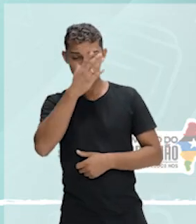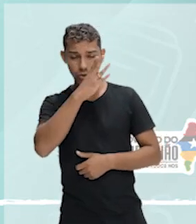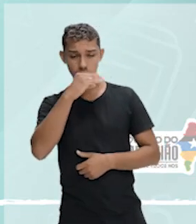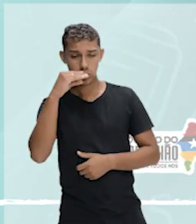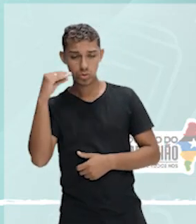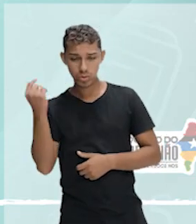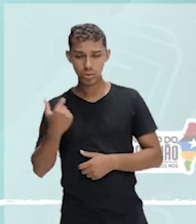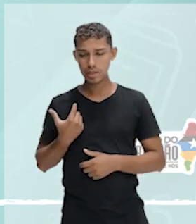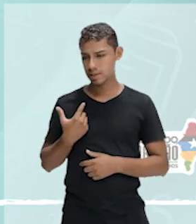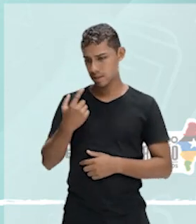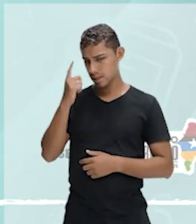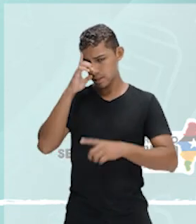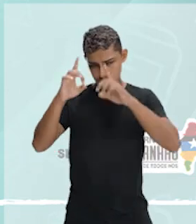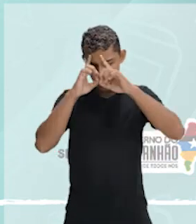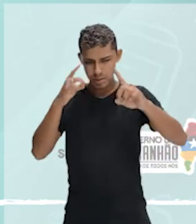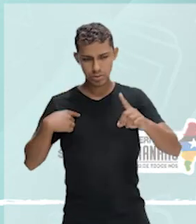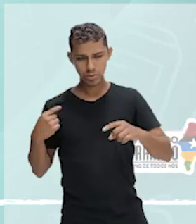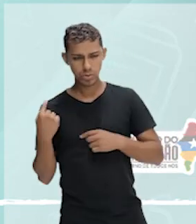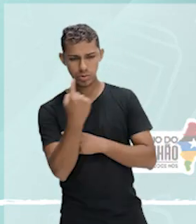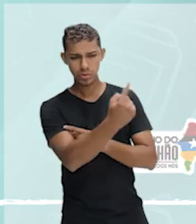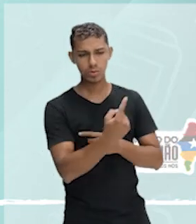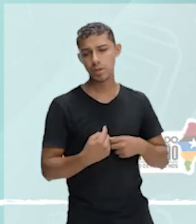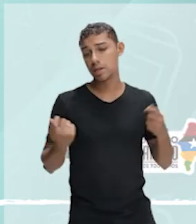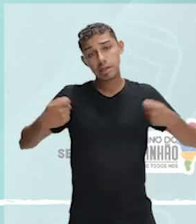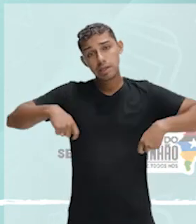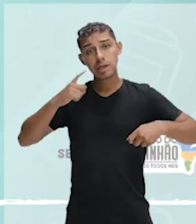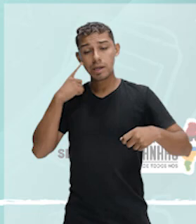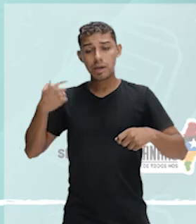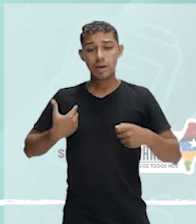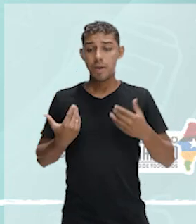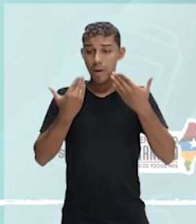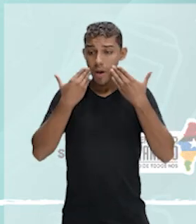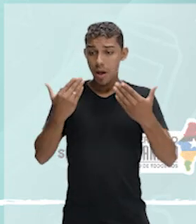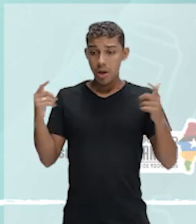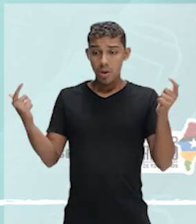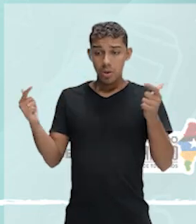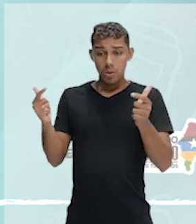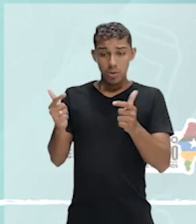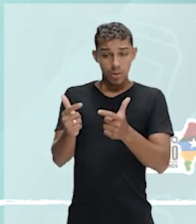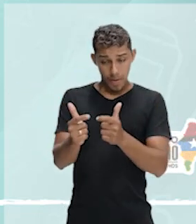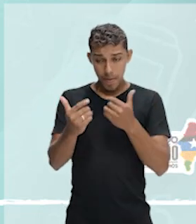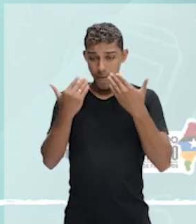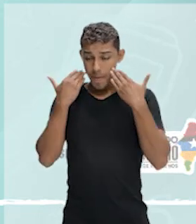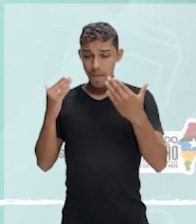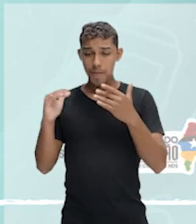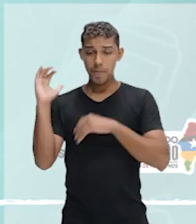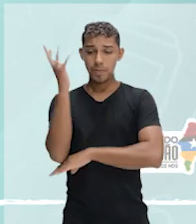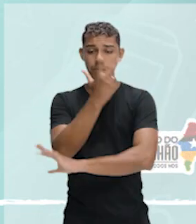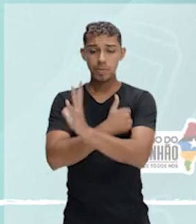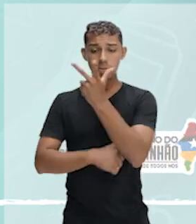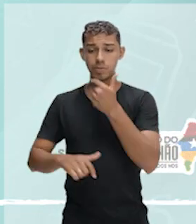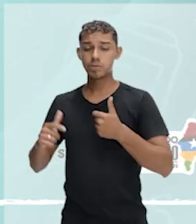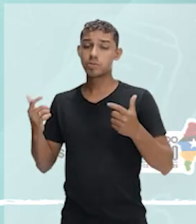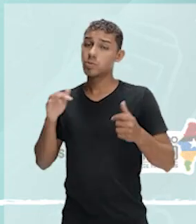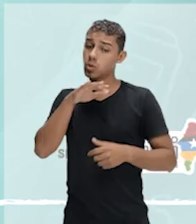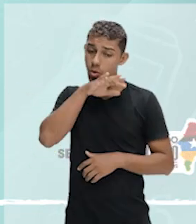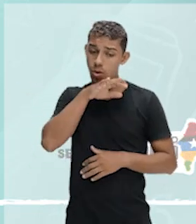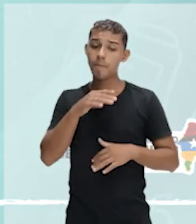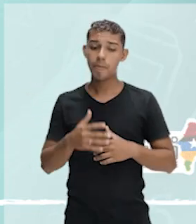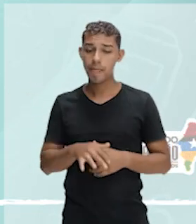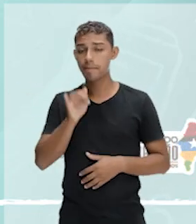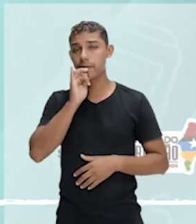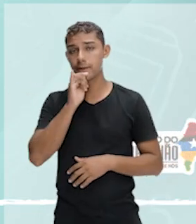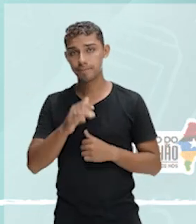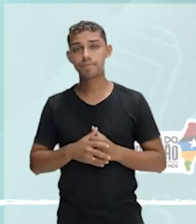as expectativas por uma mobilidade que cause menos impactos no meio ambiente, entre outras questões. Vocês sabem, né, que